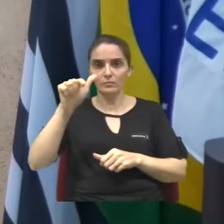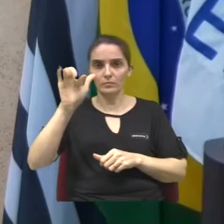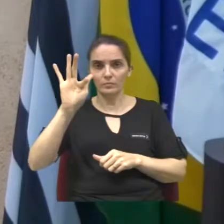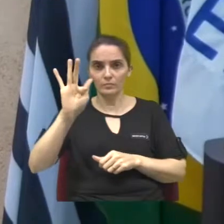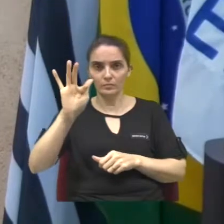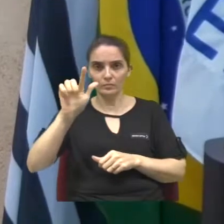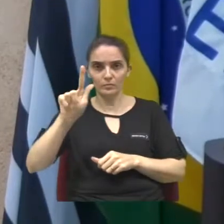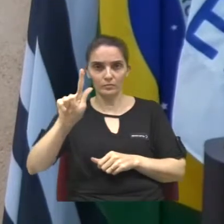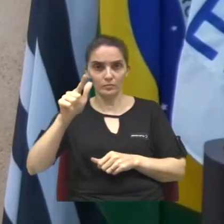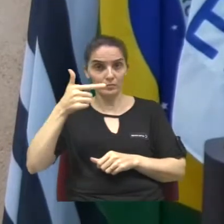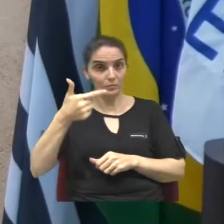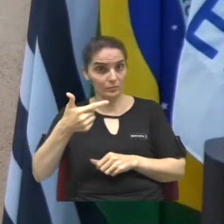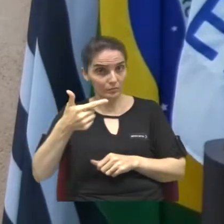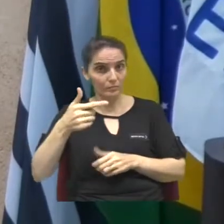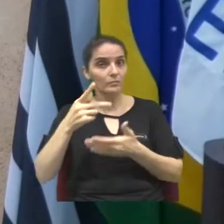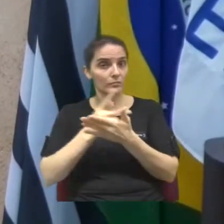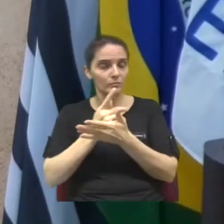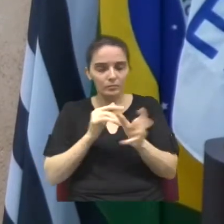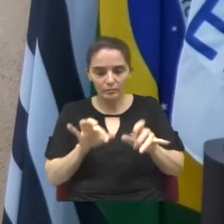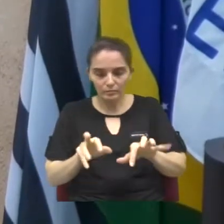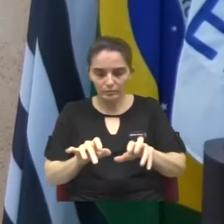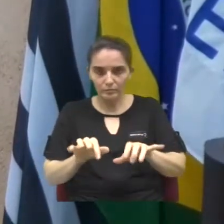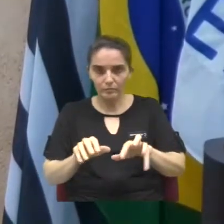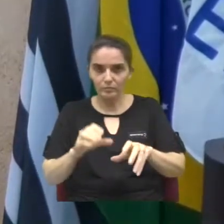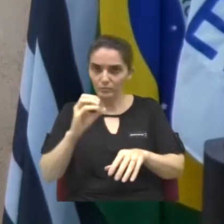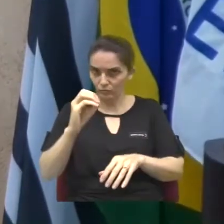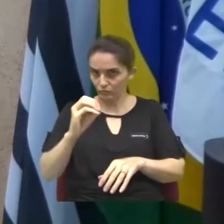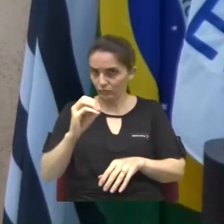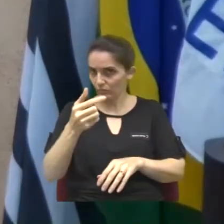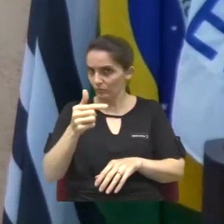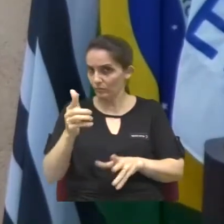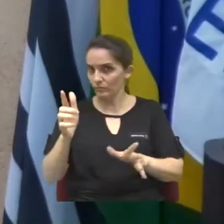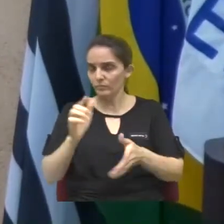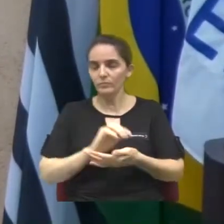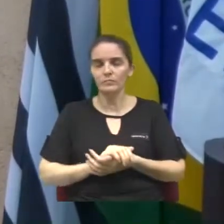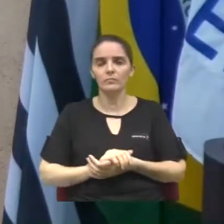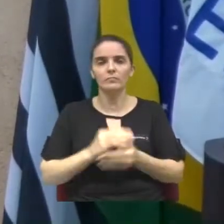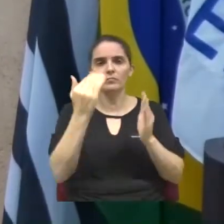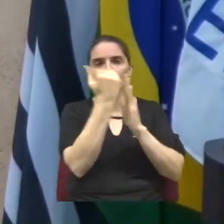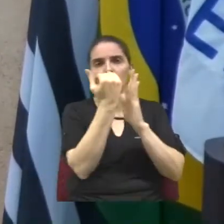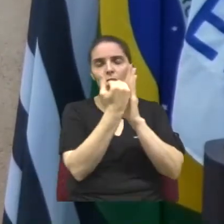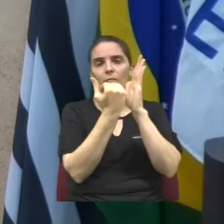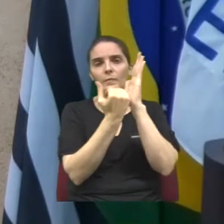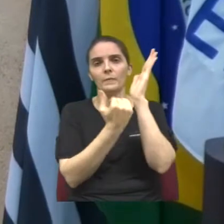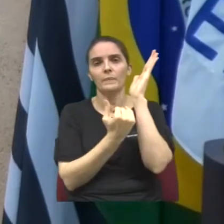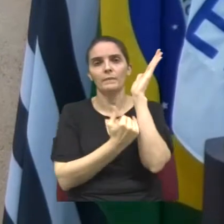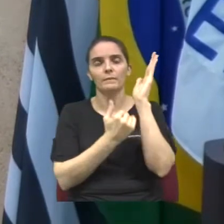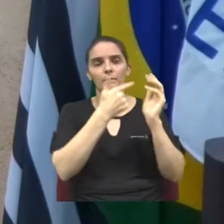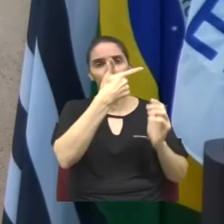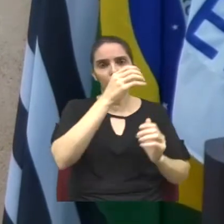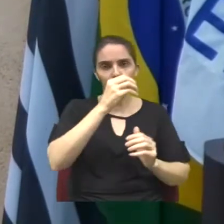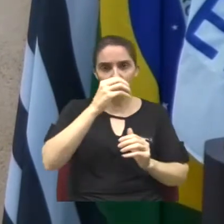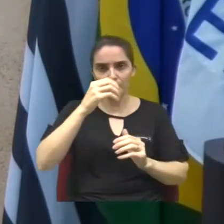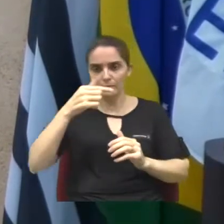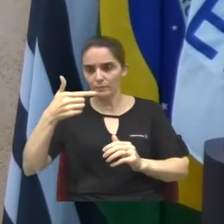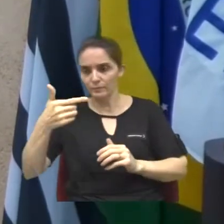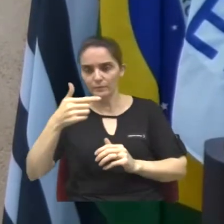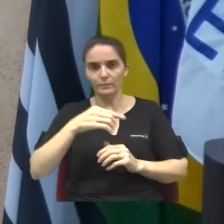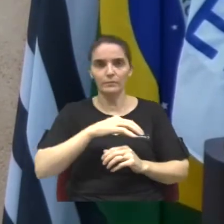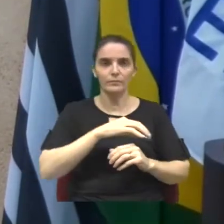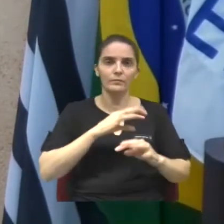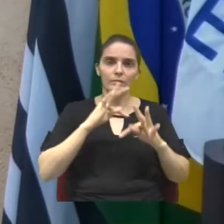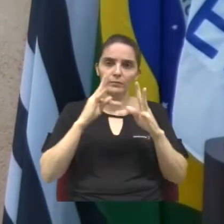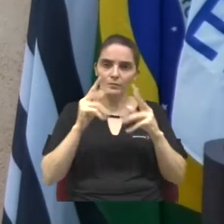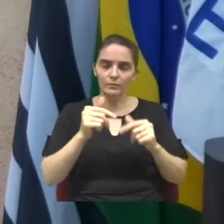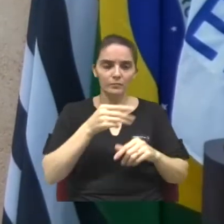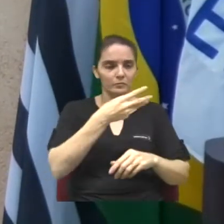erro da digitação de 0, e assim vem uma lista de 20 para 2, de 20 para 2, de 3